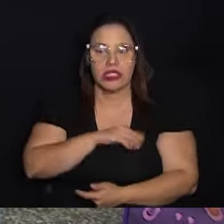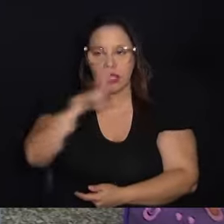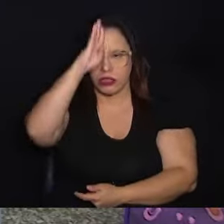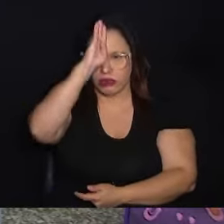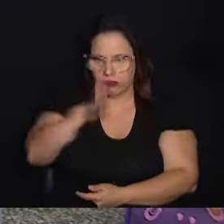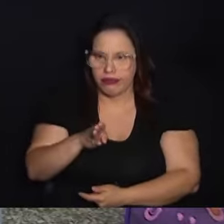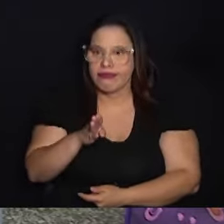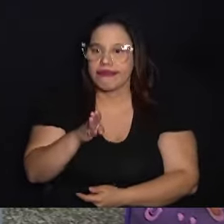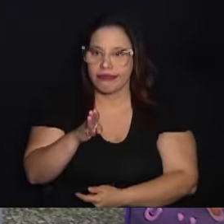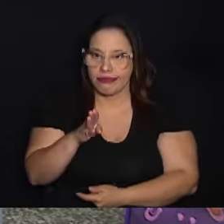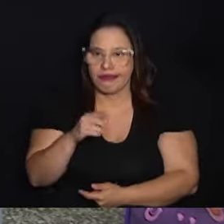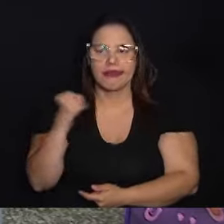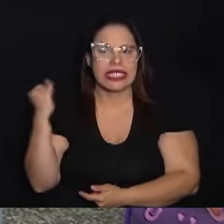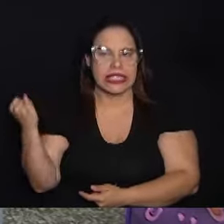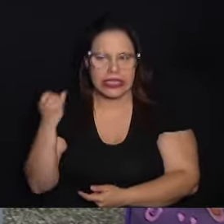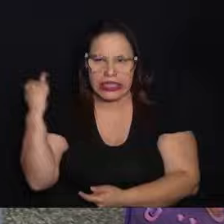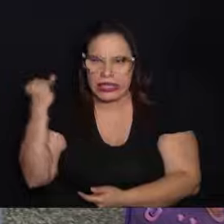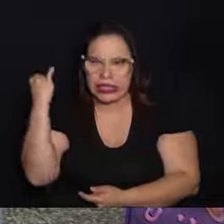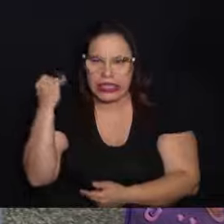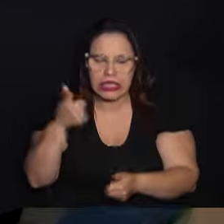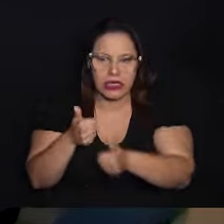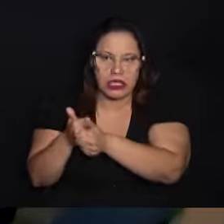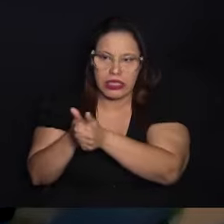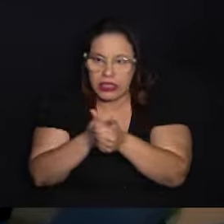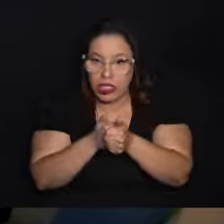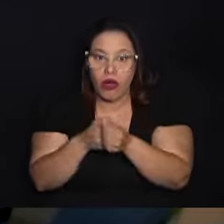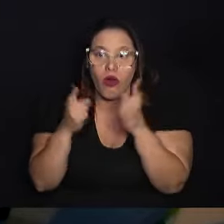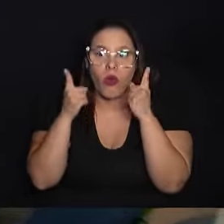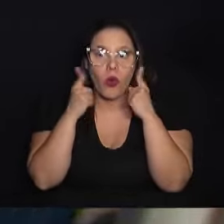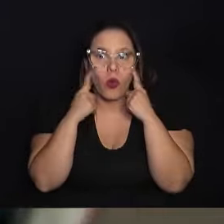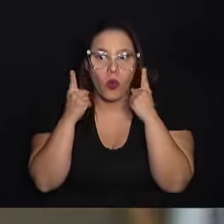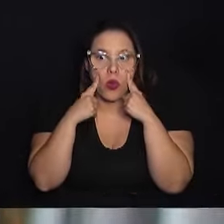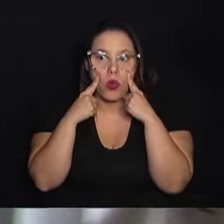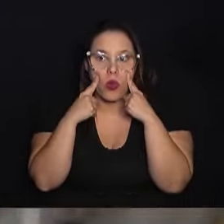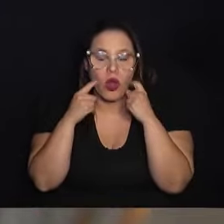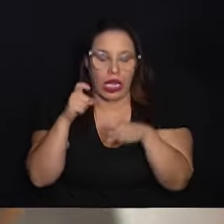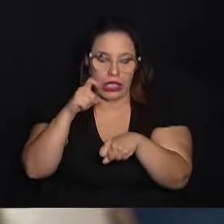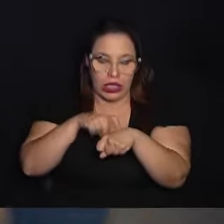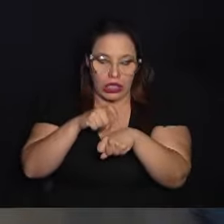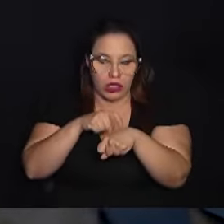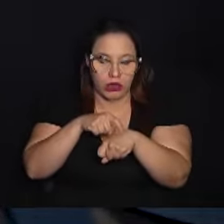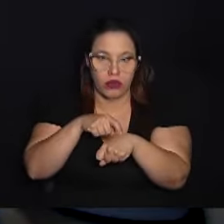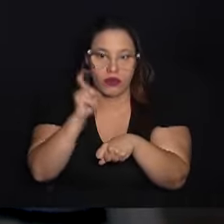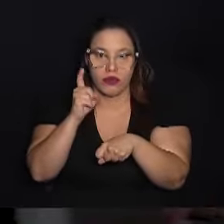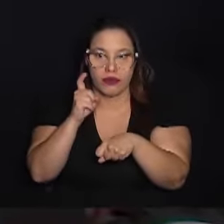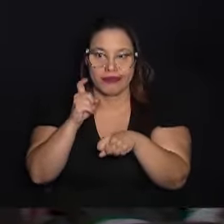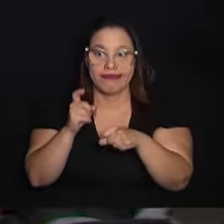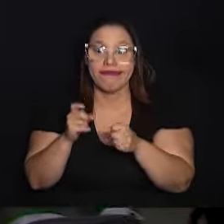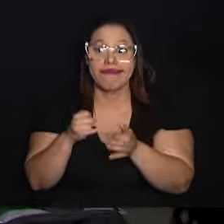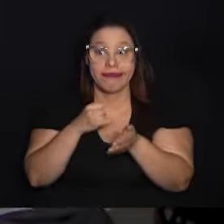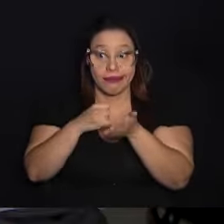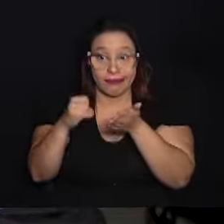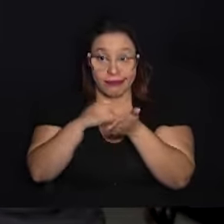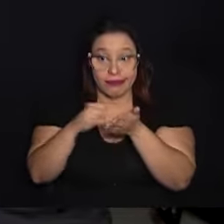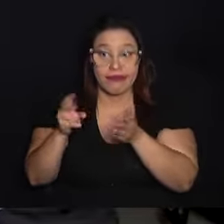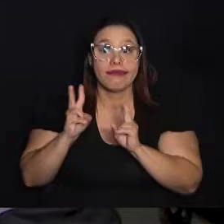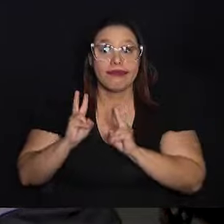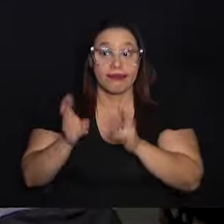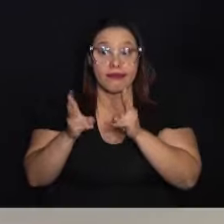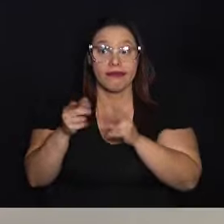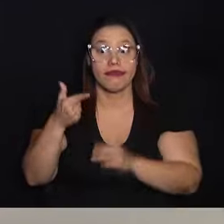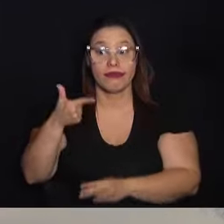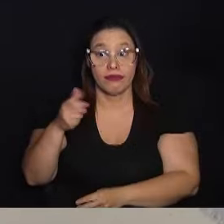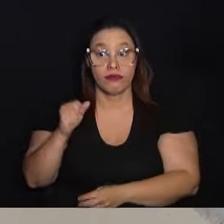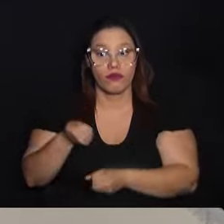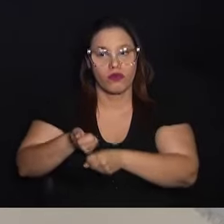2 salários mínimos federais por pessoas e, para garantir a gratuidade, é fundamental acompanhar atentamente as datas de abertura